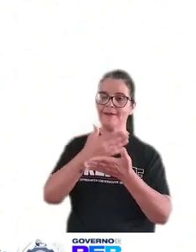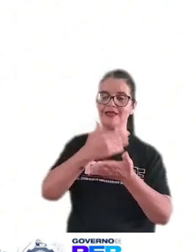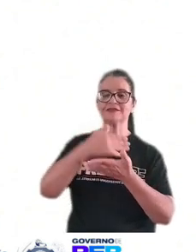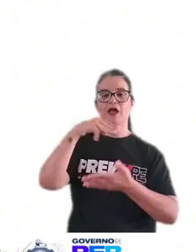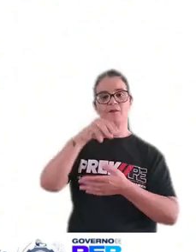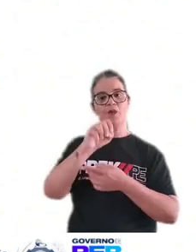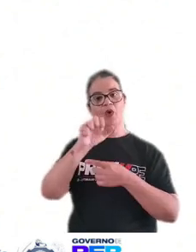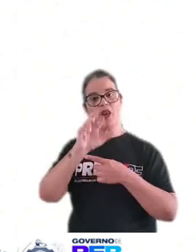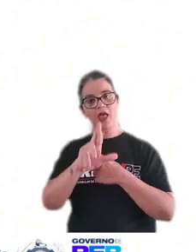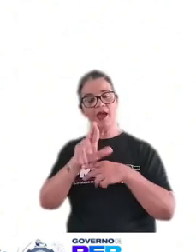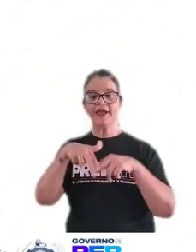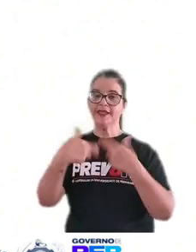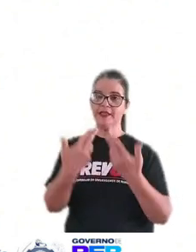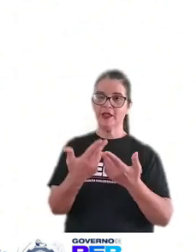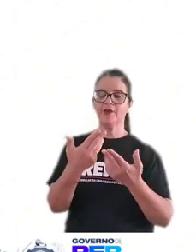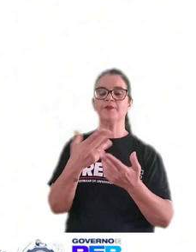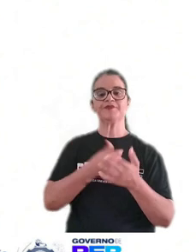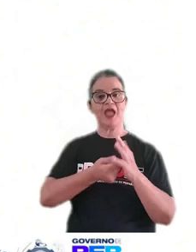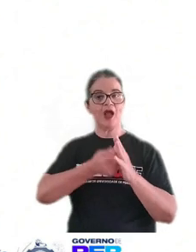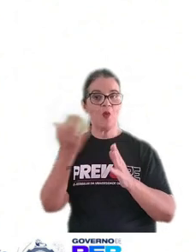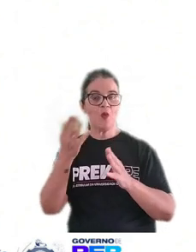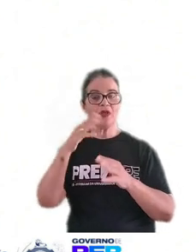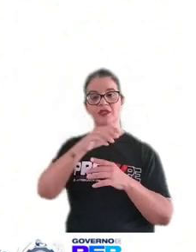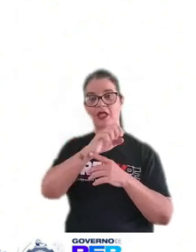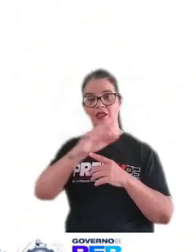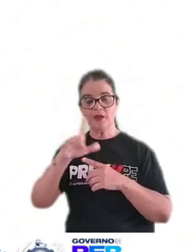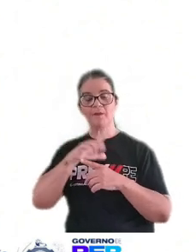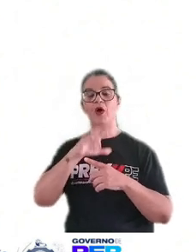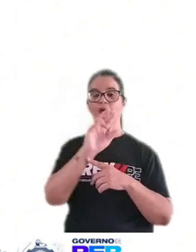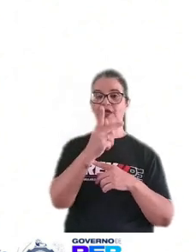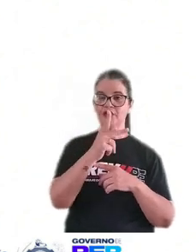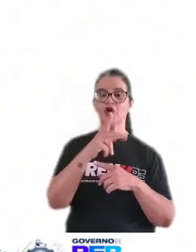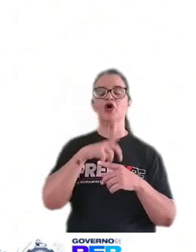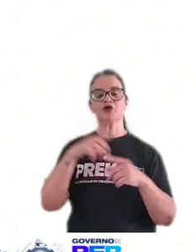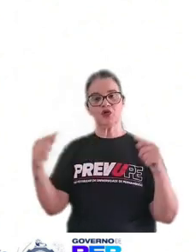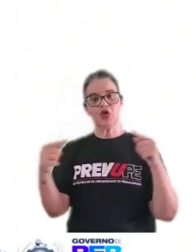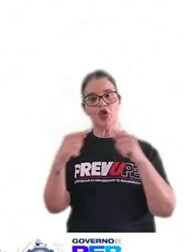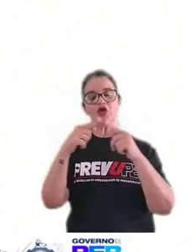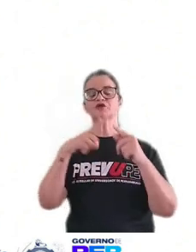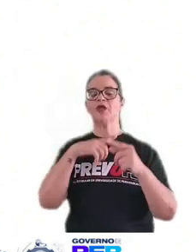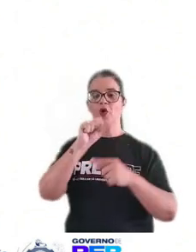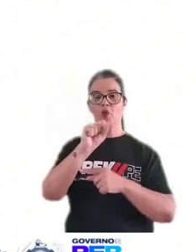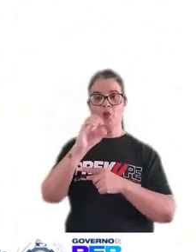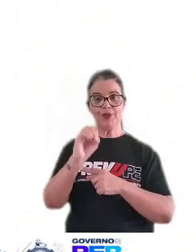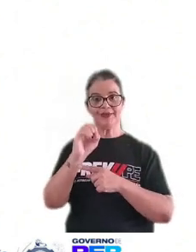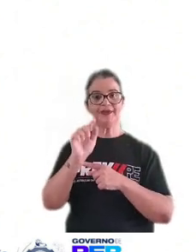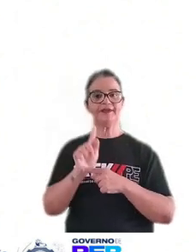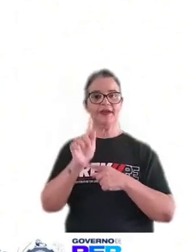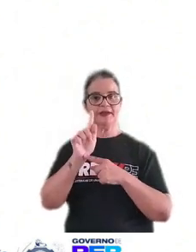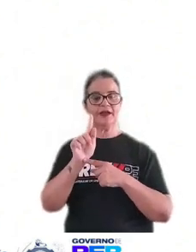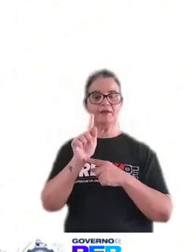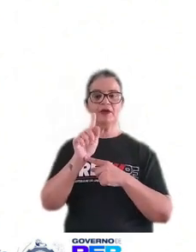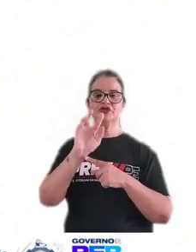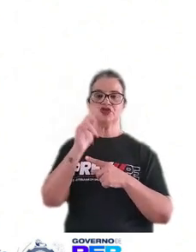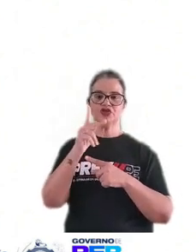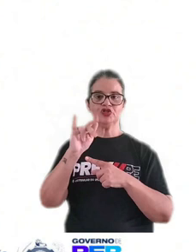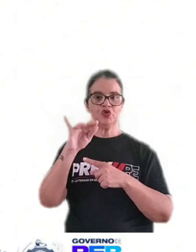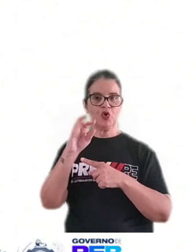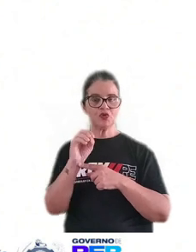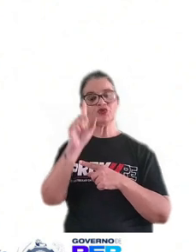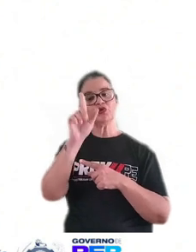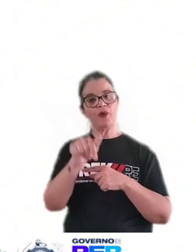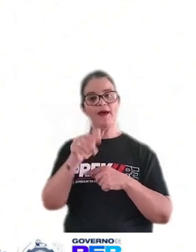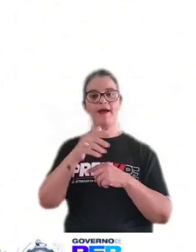massa molar. Então, a quantidade de mols de hidróxido que correspondem a 80 gramas